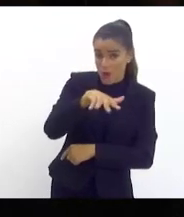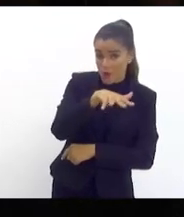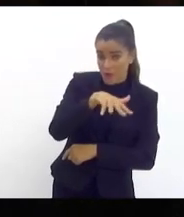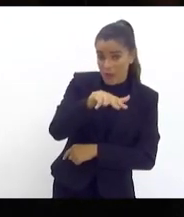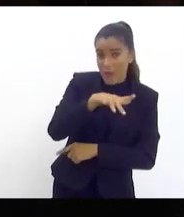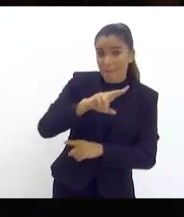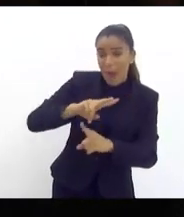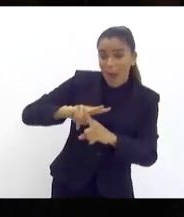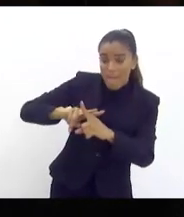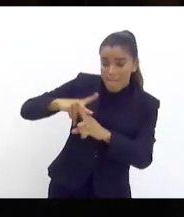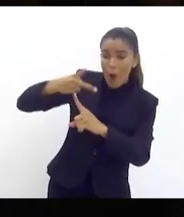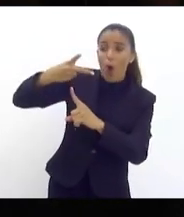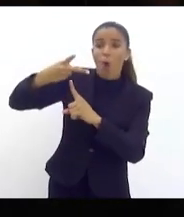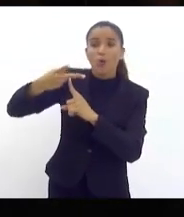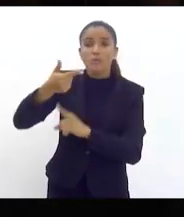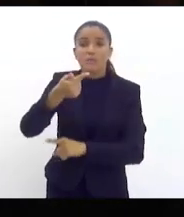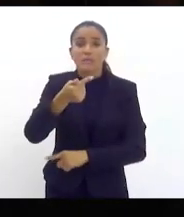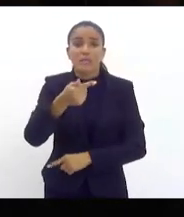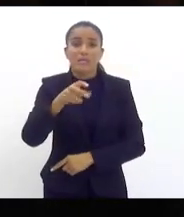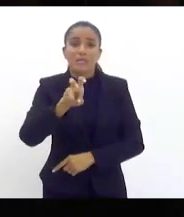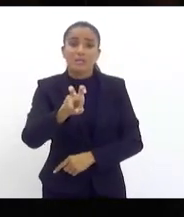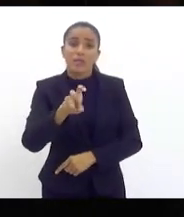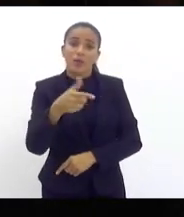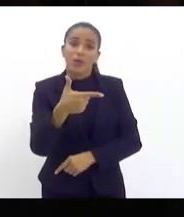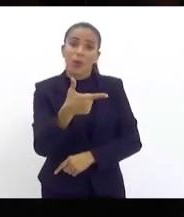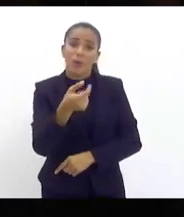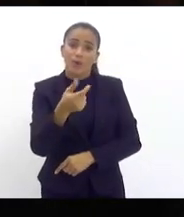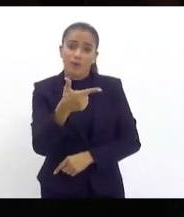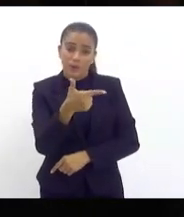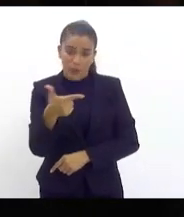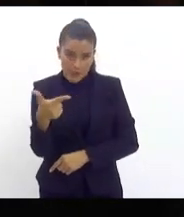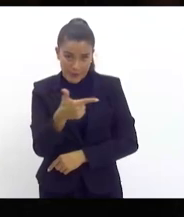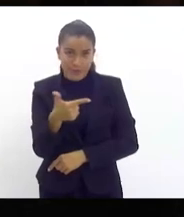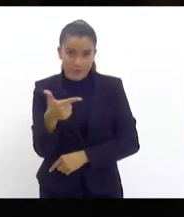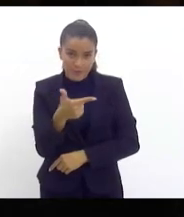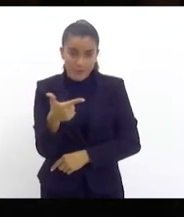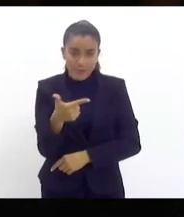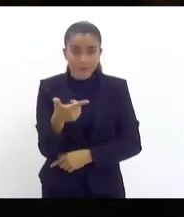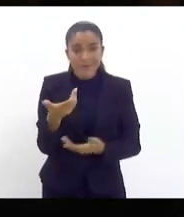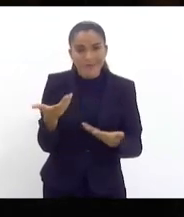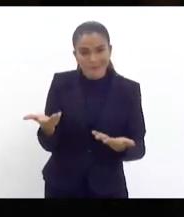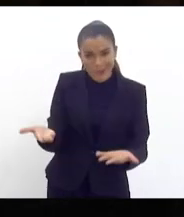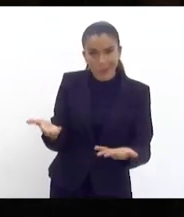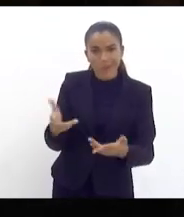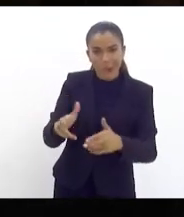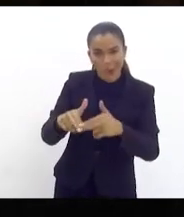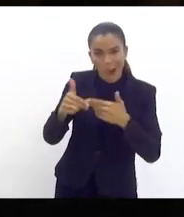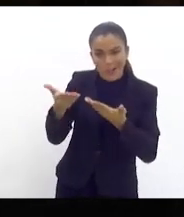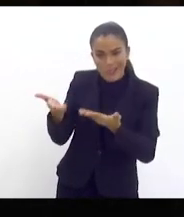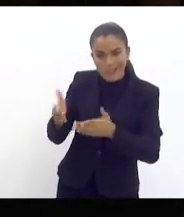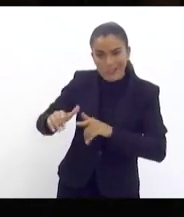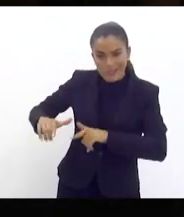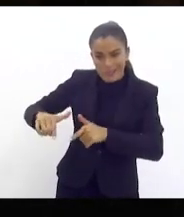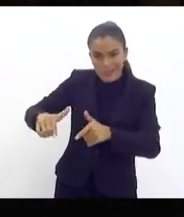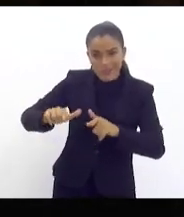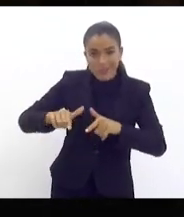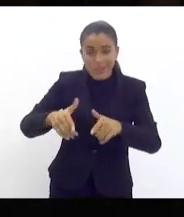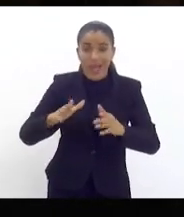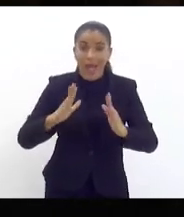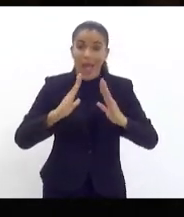para 75 casos em 2022. Desse modo, por meio das suas ações, a